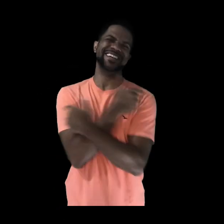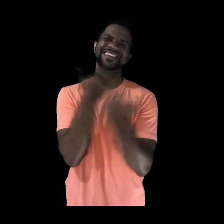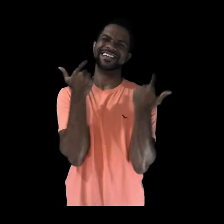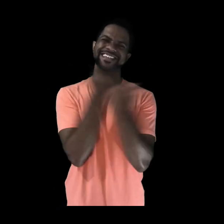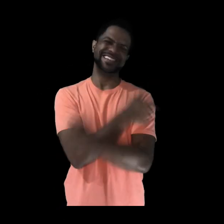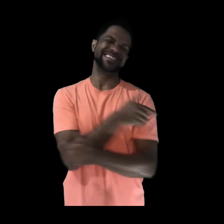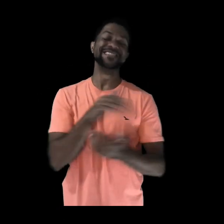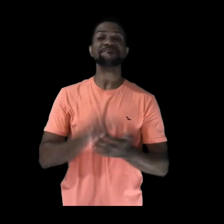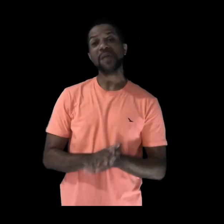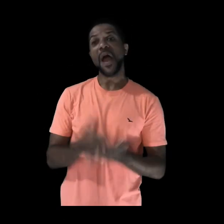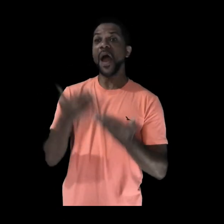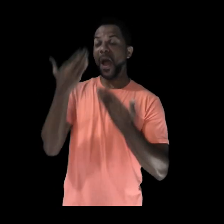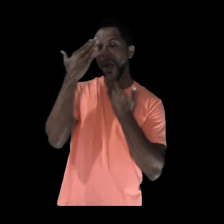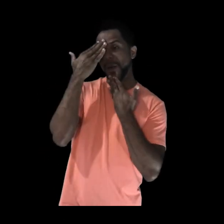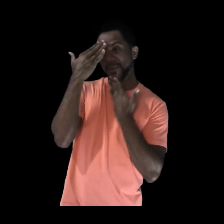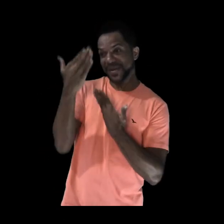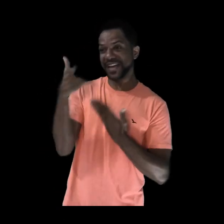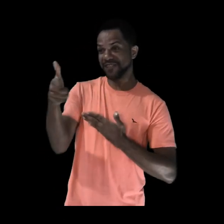bom!